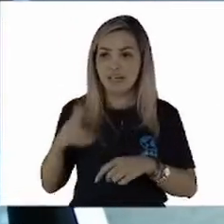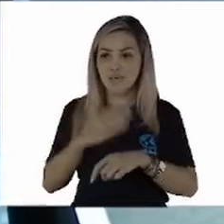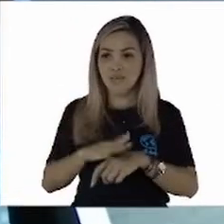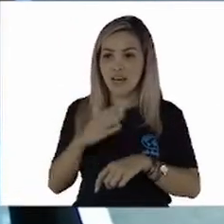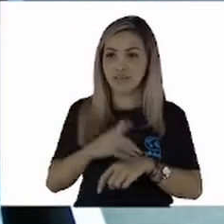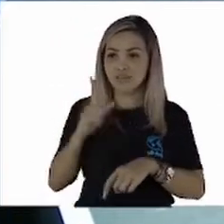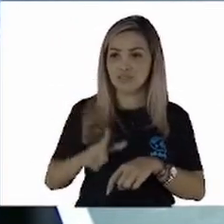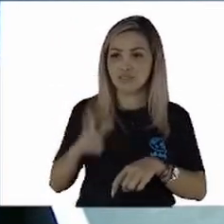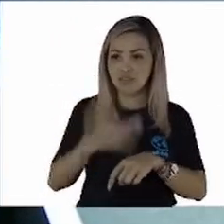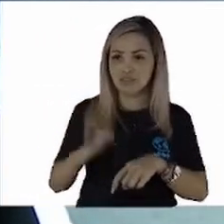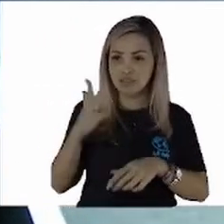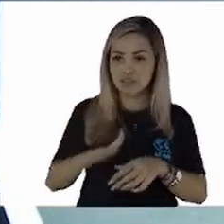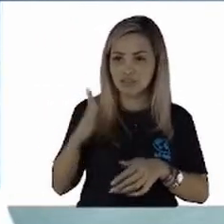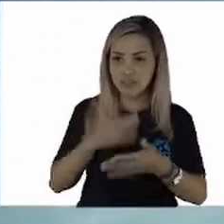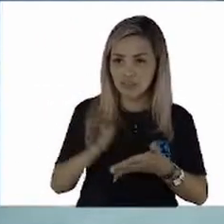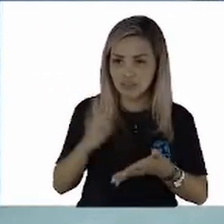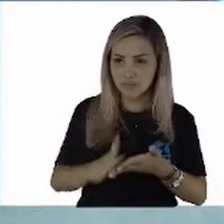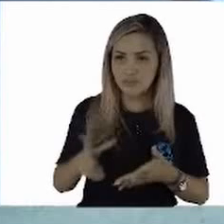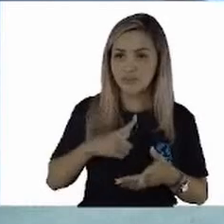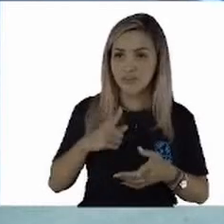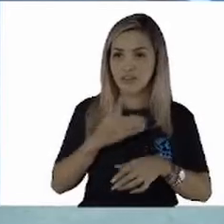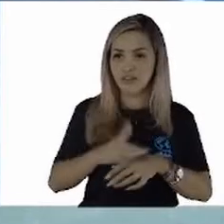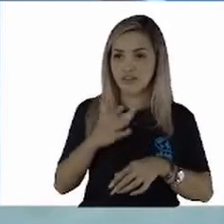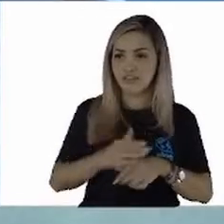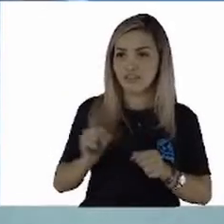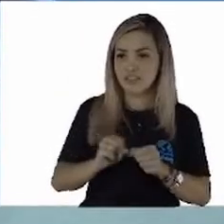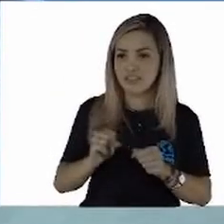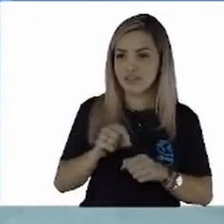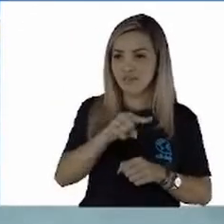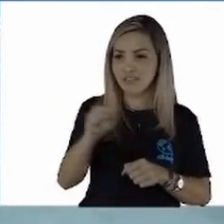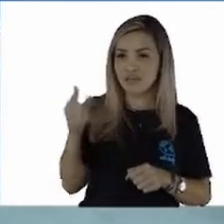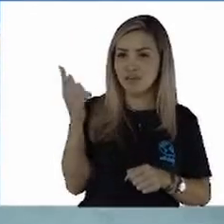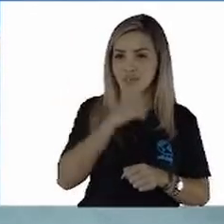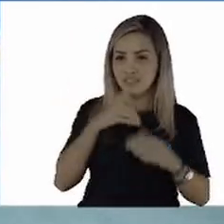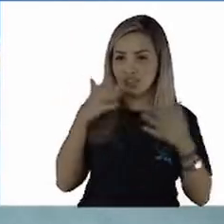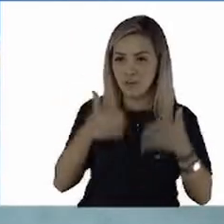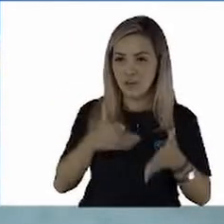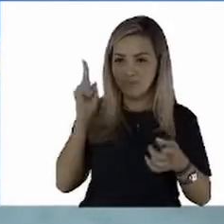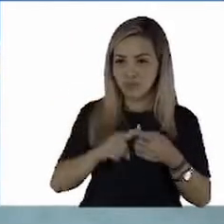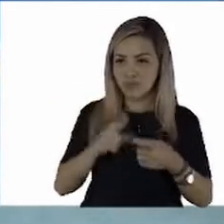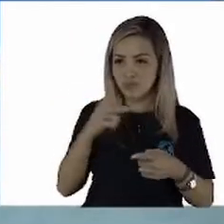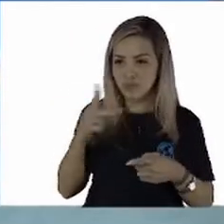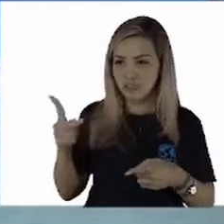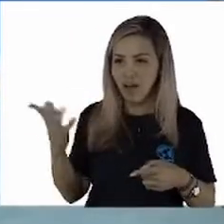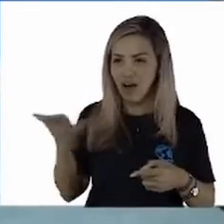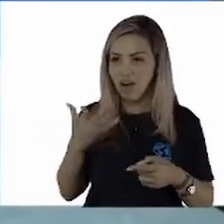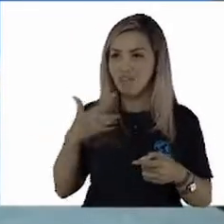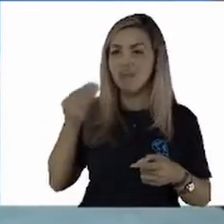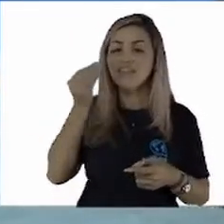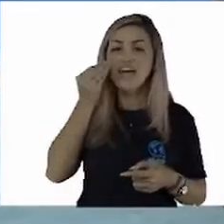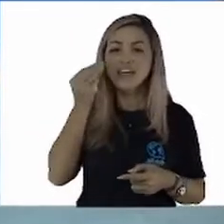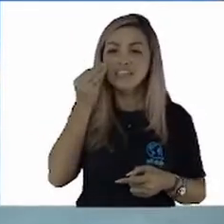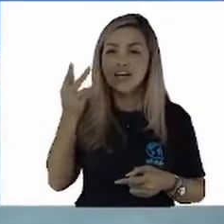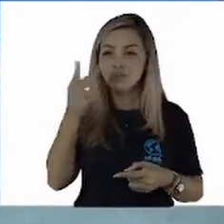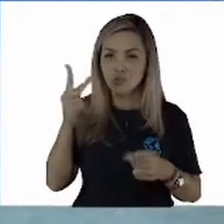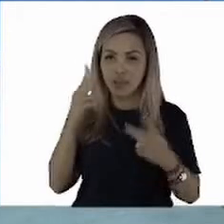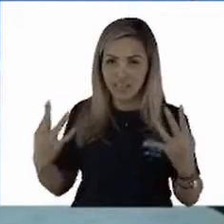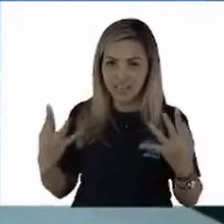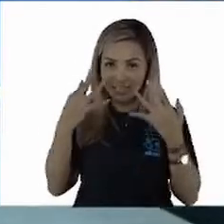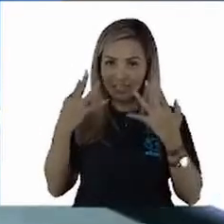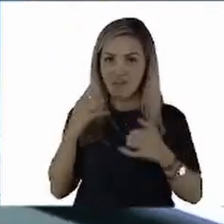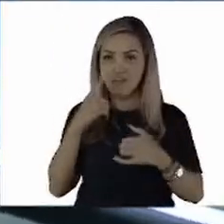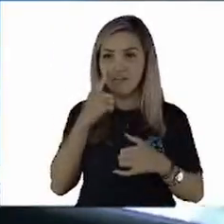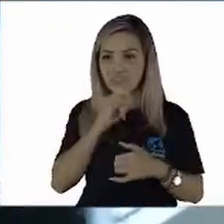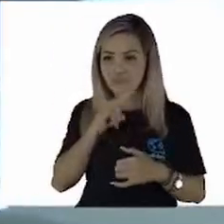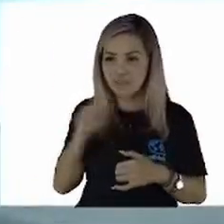Prática, treinamento, anos de treinamento, Vitor Hugo, fazendo pra você conseguir chegar lá. Então agora eu vou testar apenas a sua atenção. Vamos